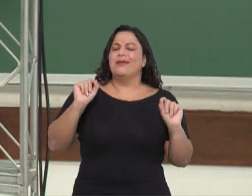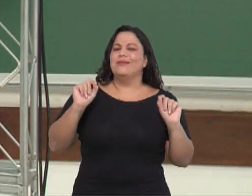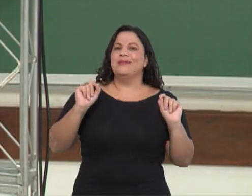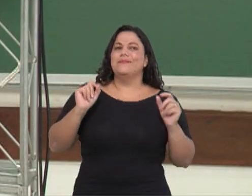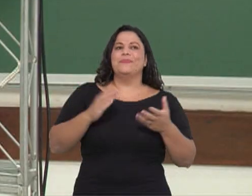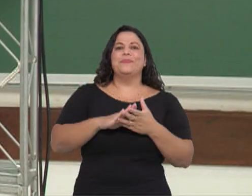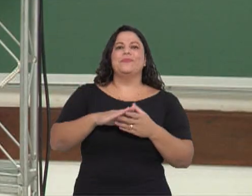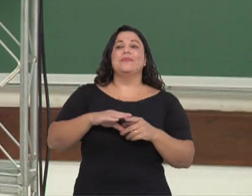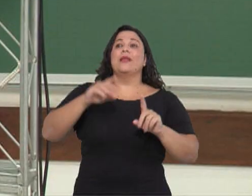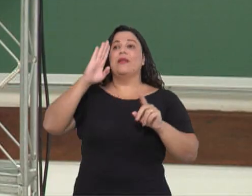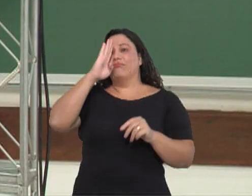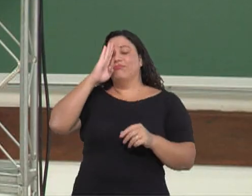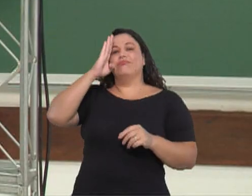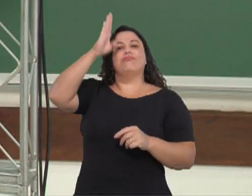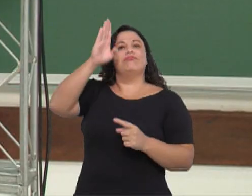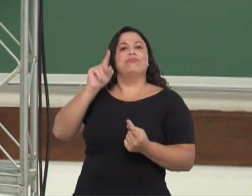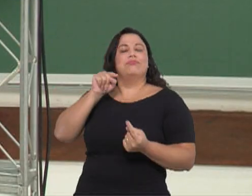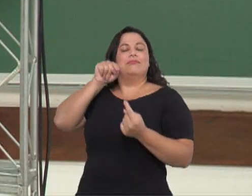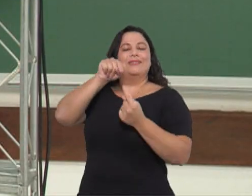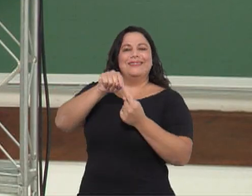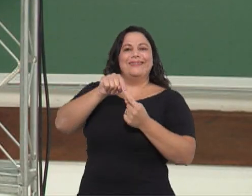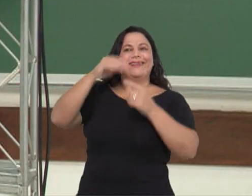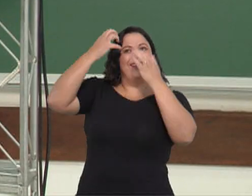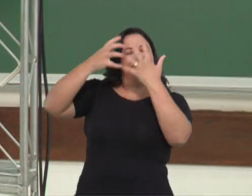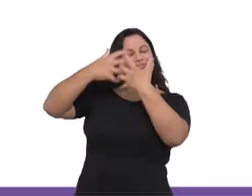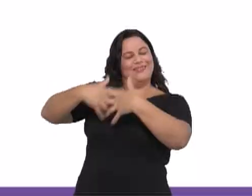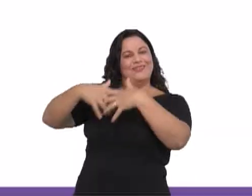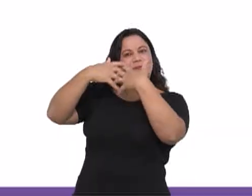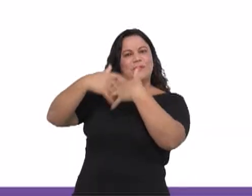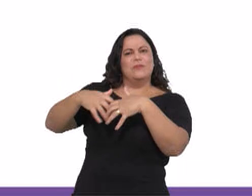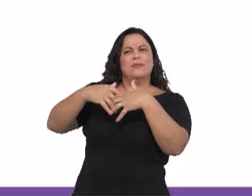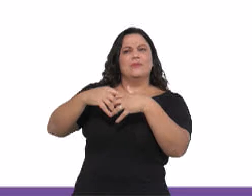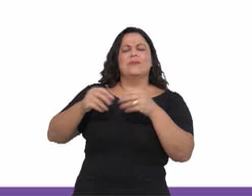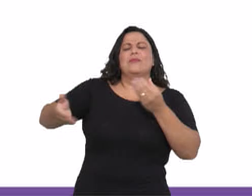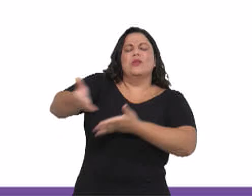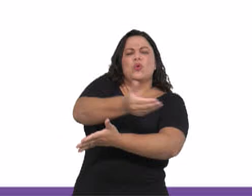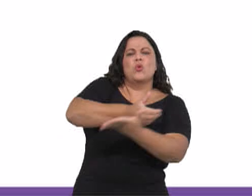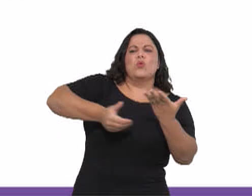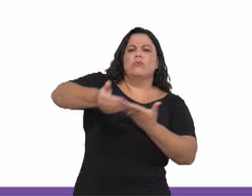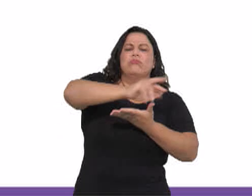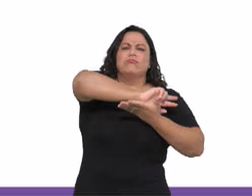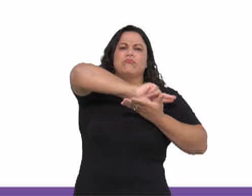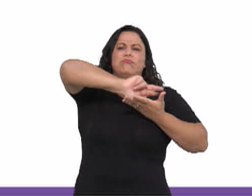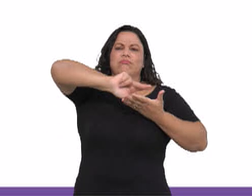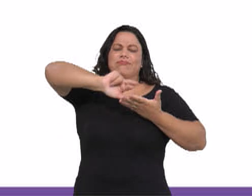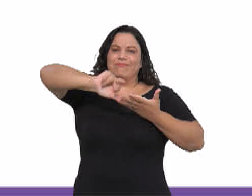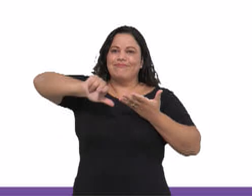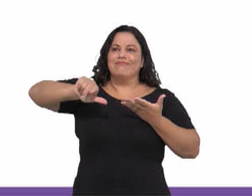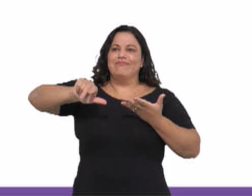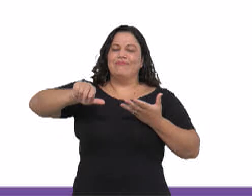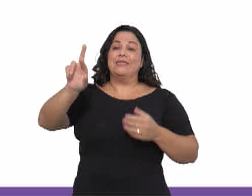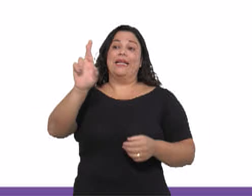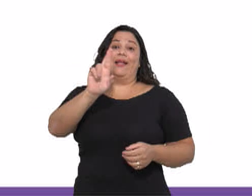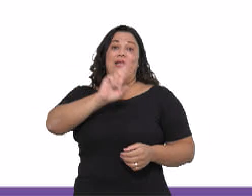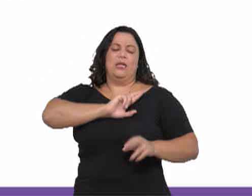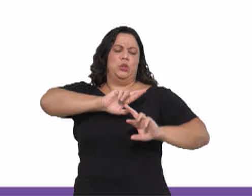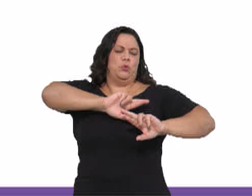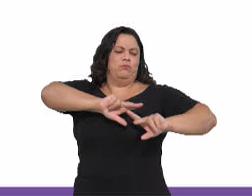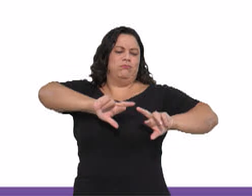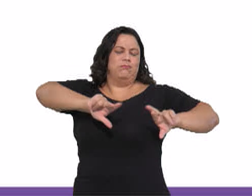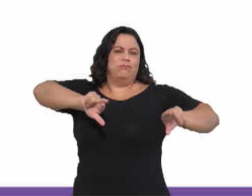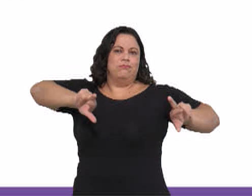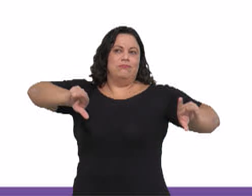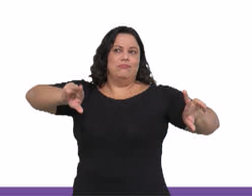questão principal aqui da nossa reflexão: qual é a relação entre a diversidade religiosa brasileira e